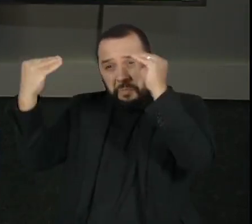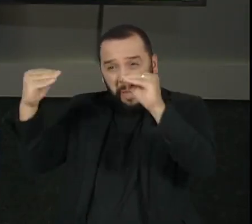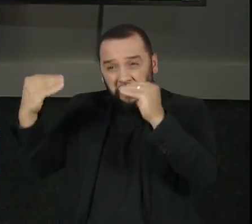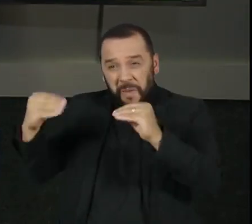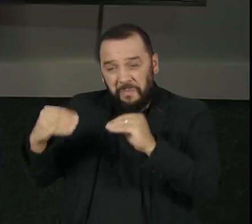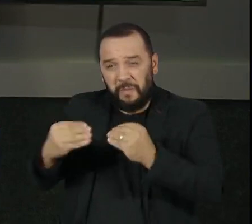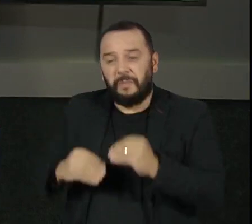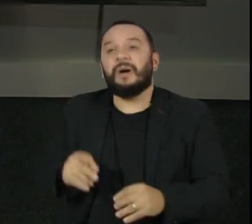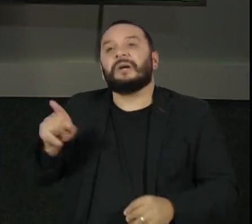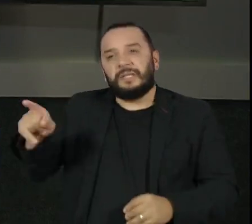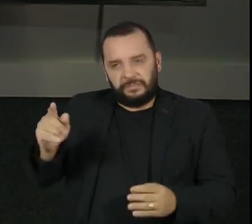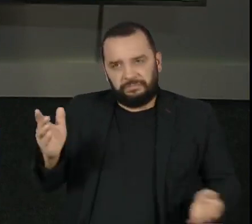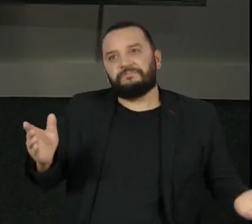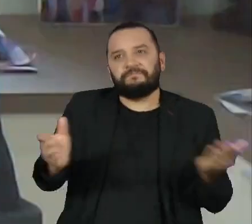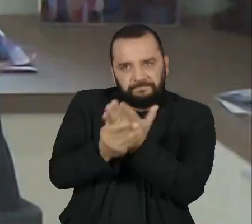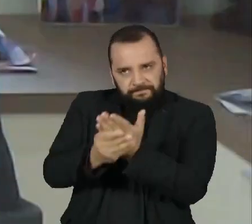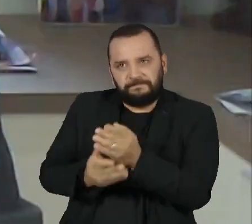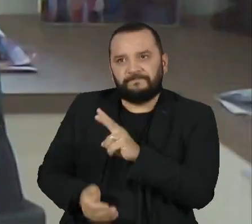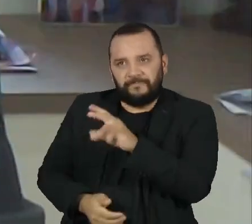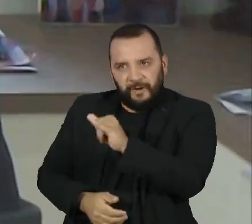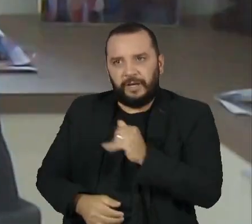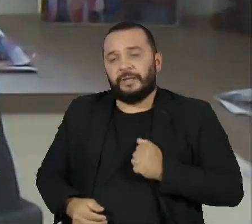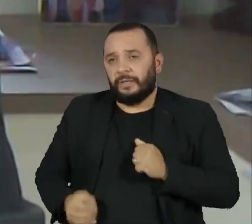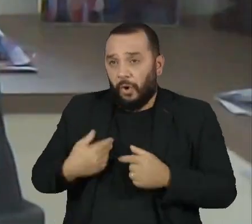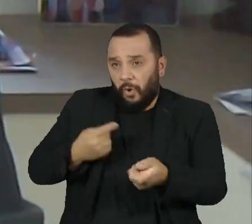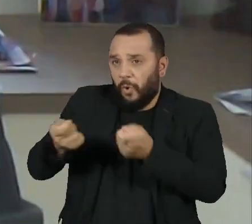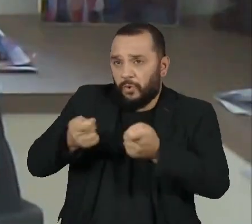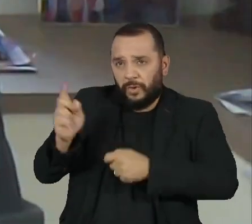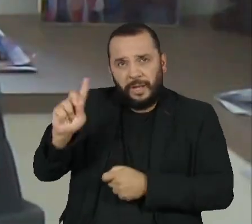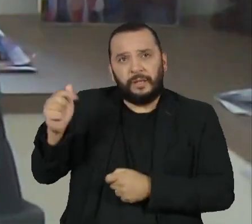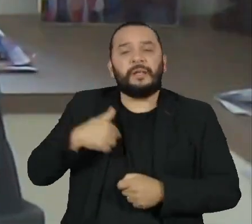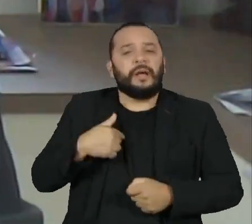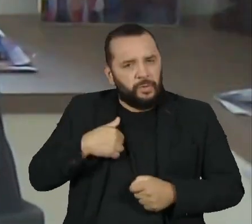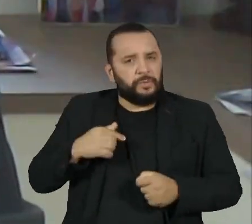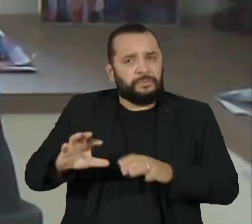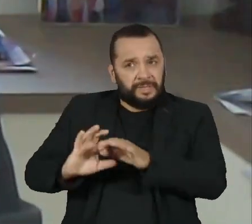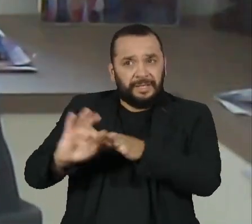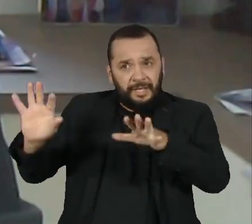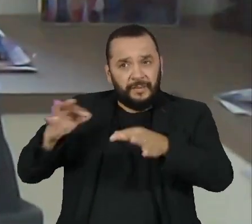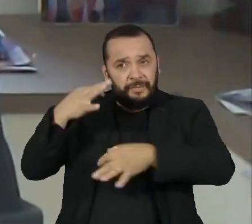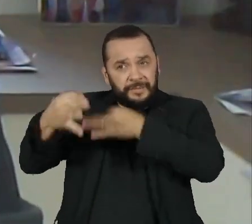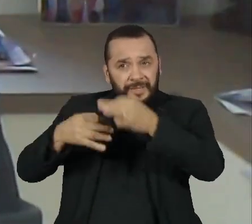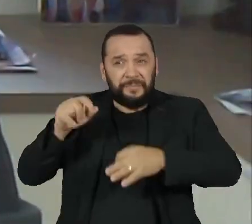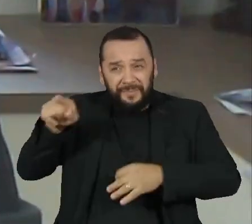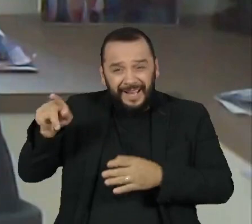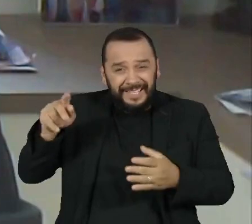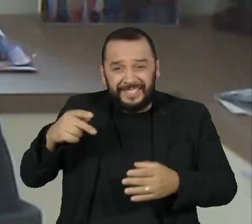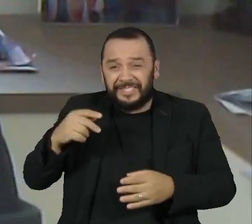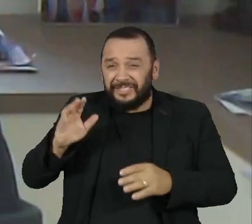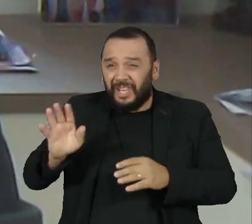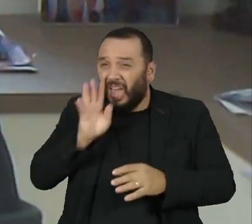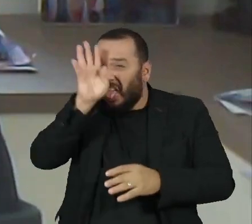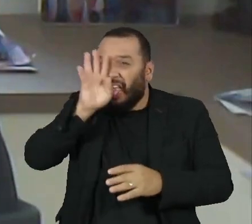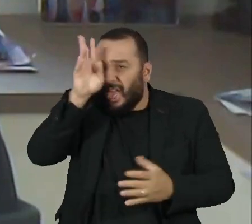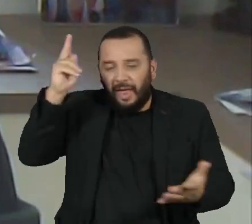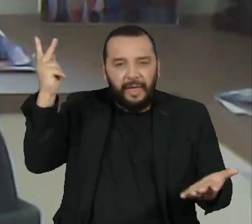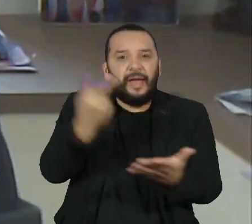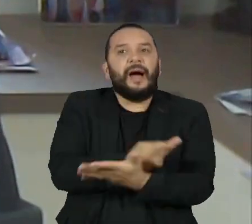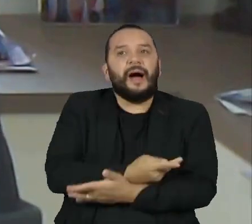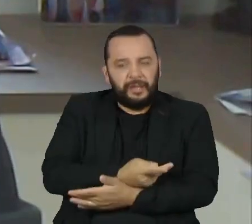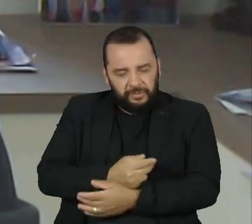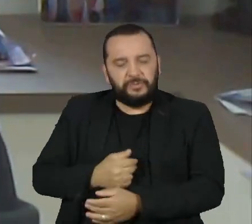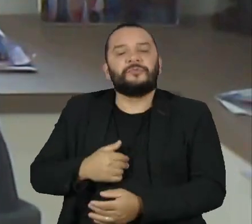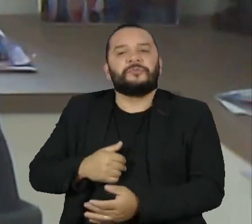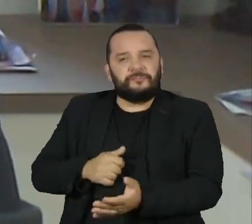não há um controle prévio do que está sendo dito. É importante frisar sempre que a censura é uma